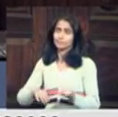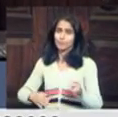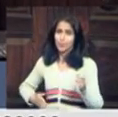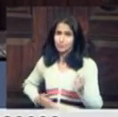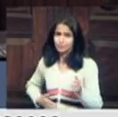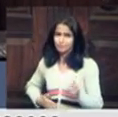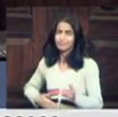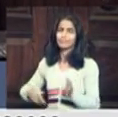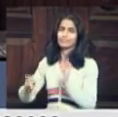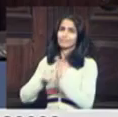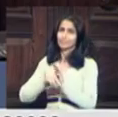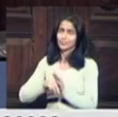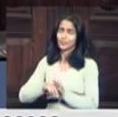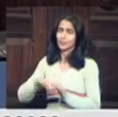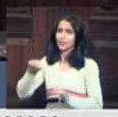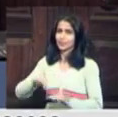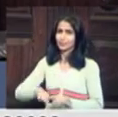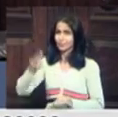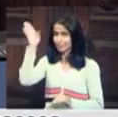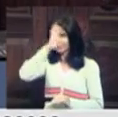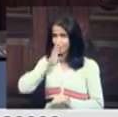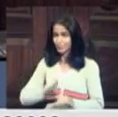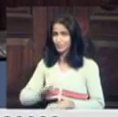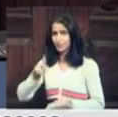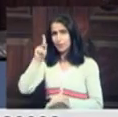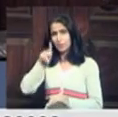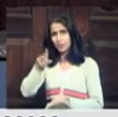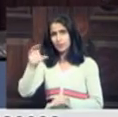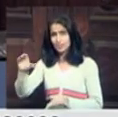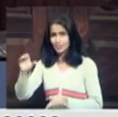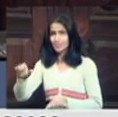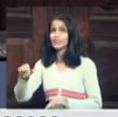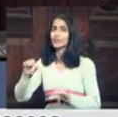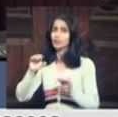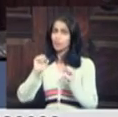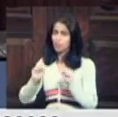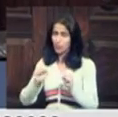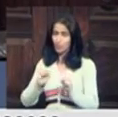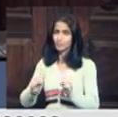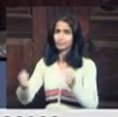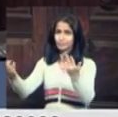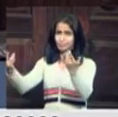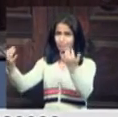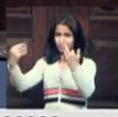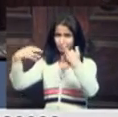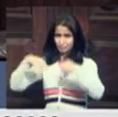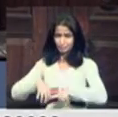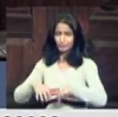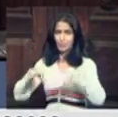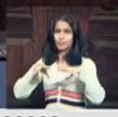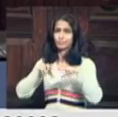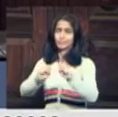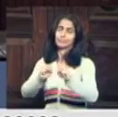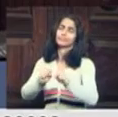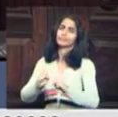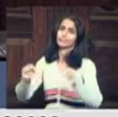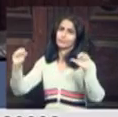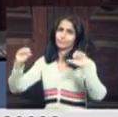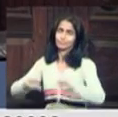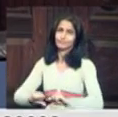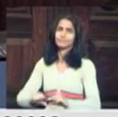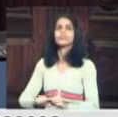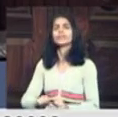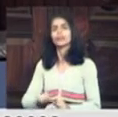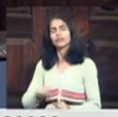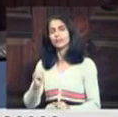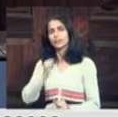para atuar no nosso estado. Acho que esse tema é de extrema gravidade e acho muito importante que o secretário de Estado de